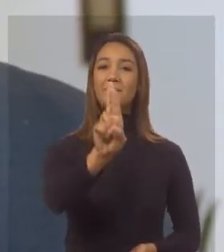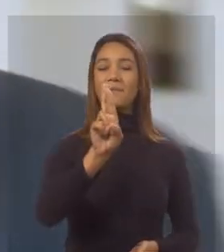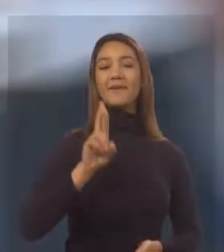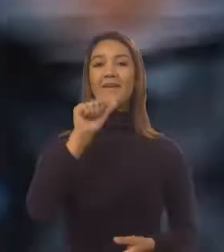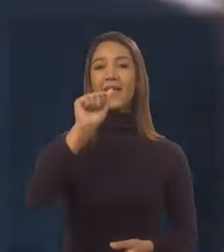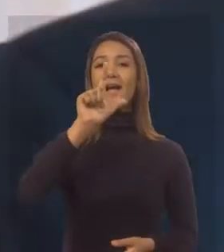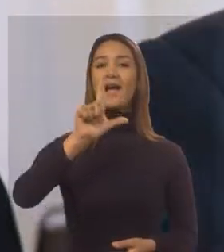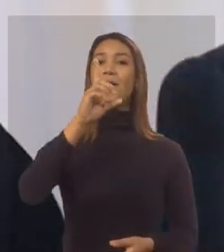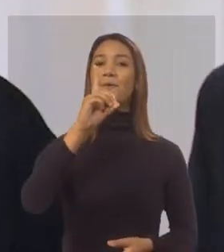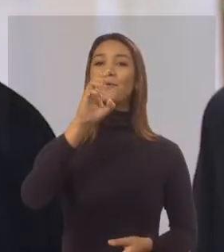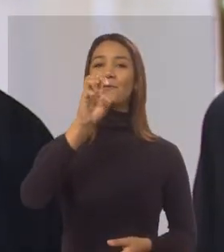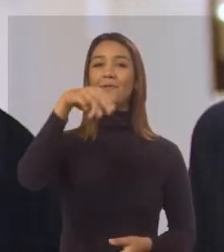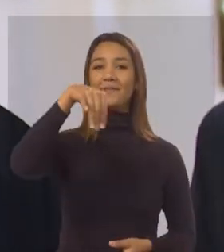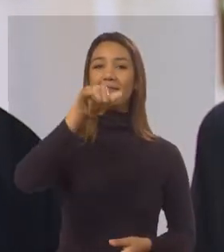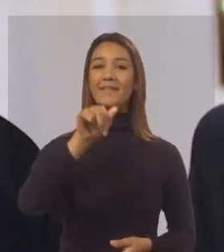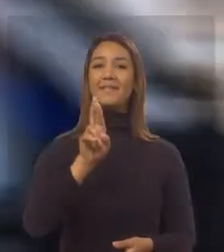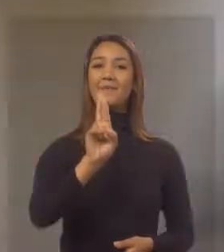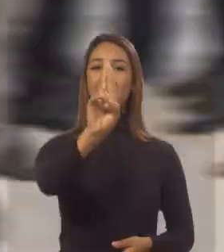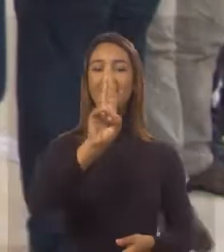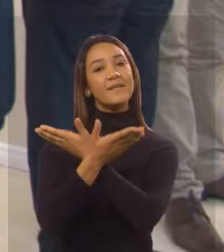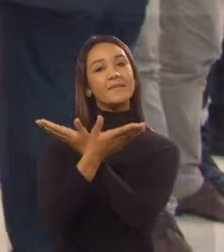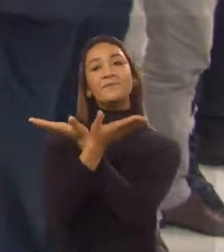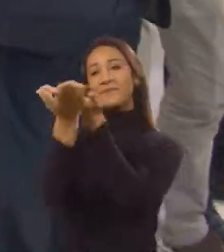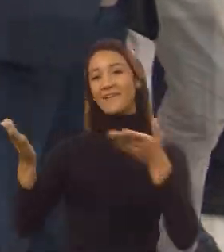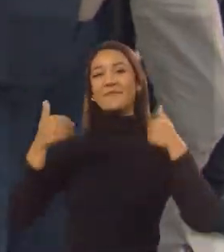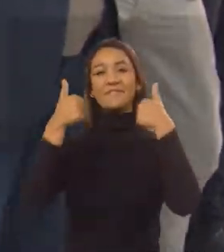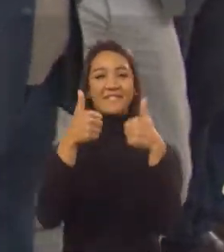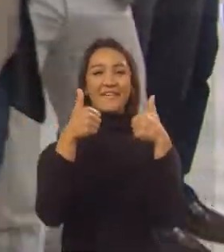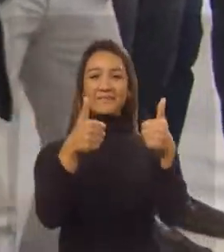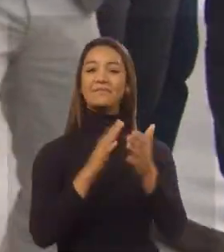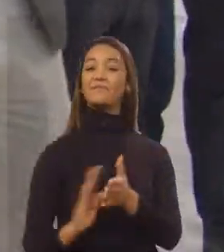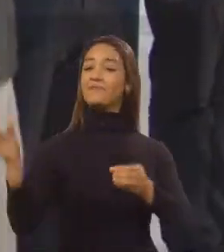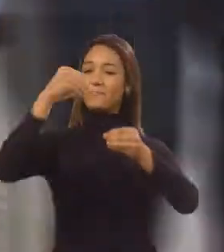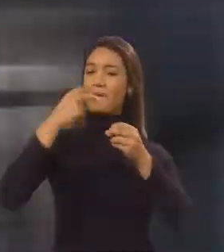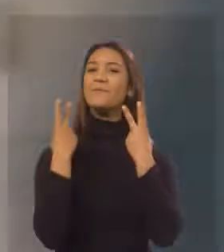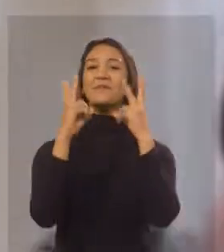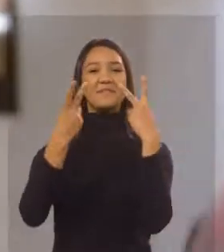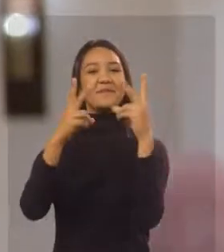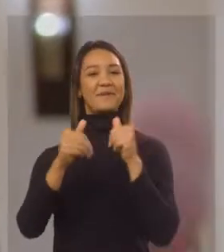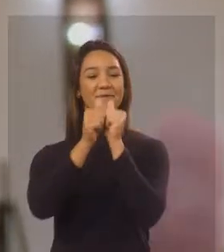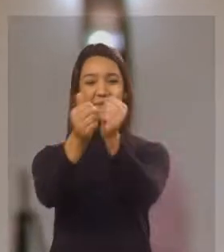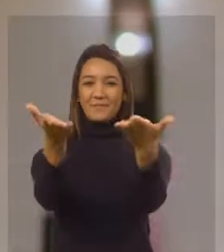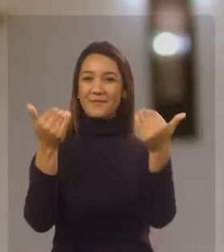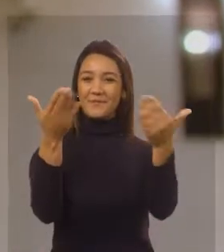de Lindolfo Collor. Aldomir Cantoni, prefeito de Rondinha. Valeu, tchê! Vamos ganhar essa eleição. Tamo junto!